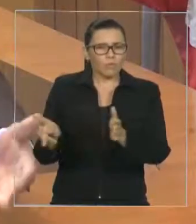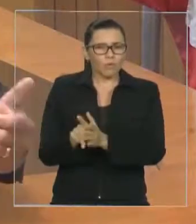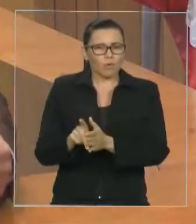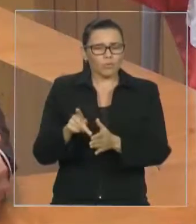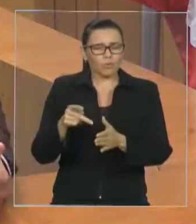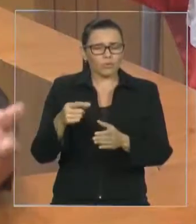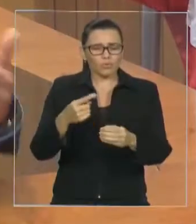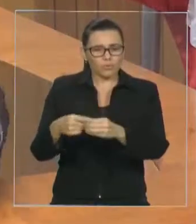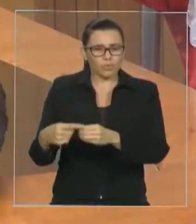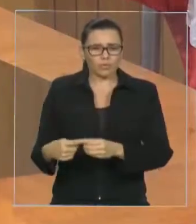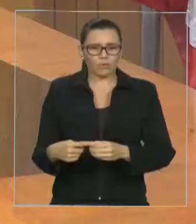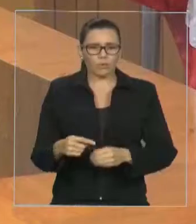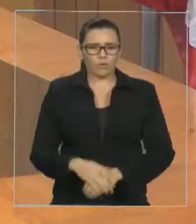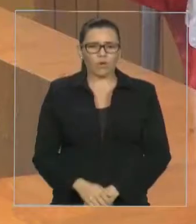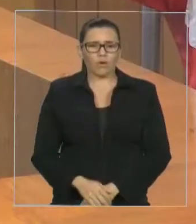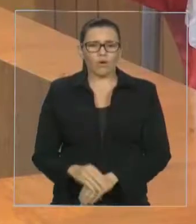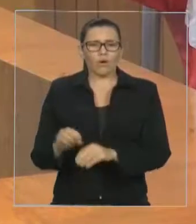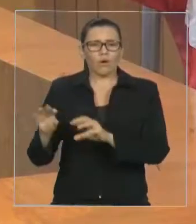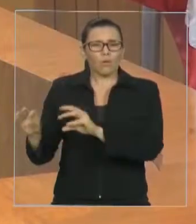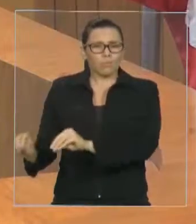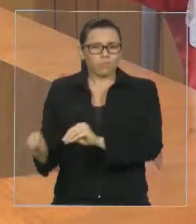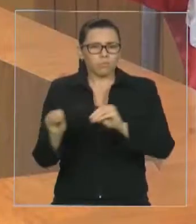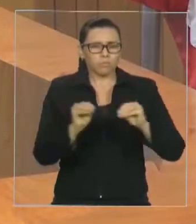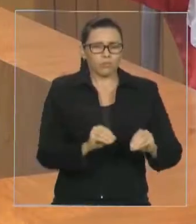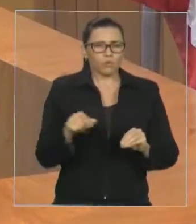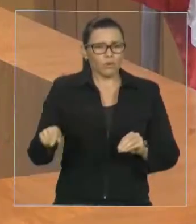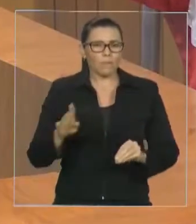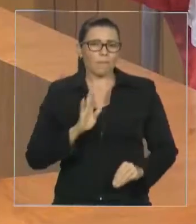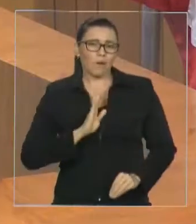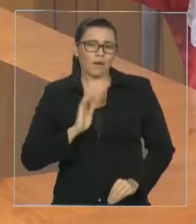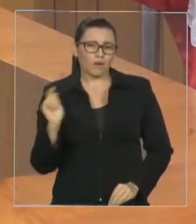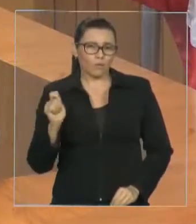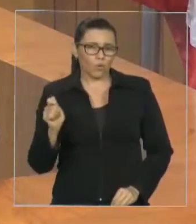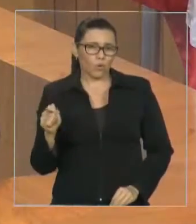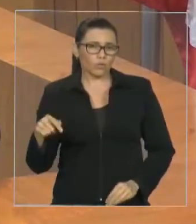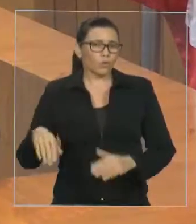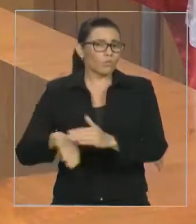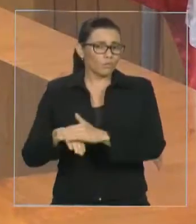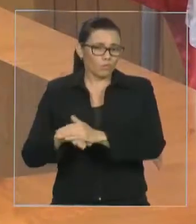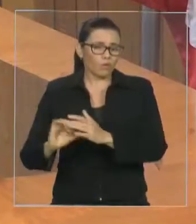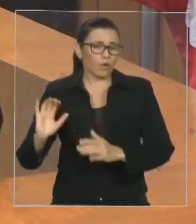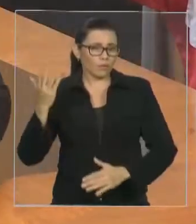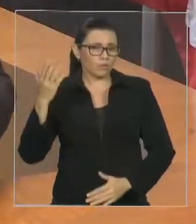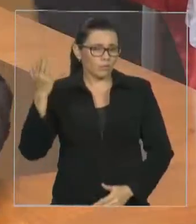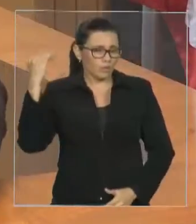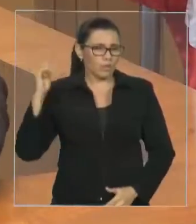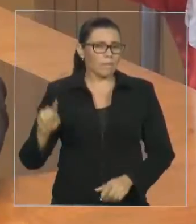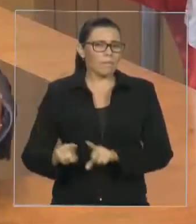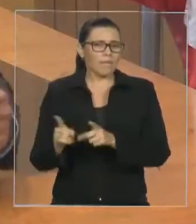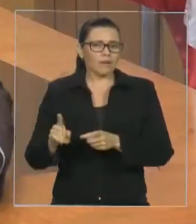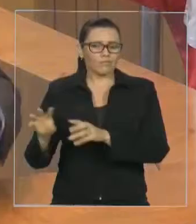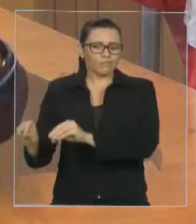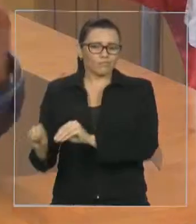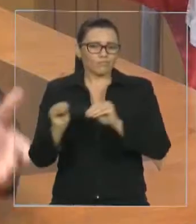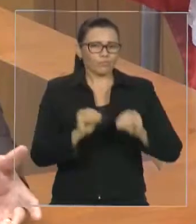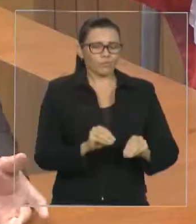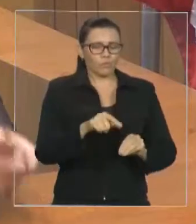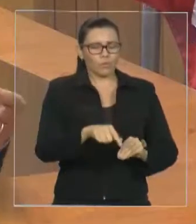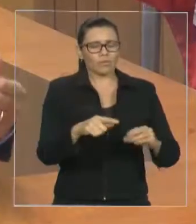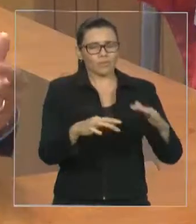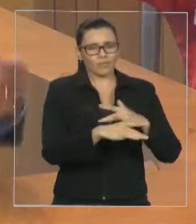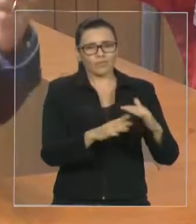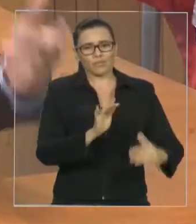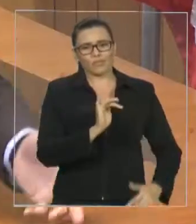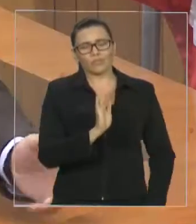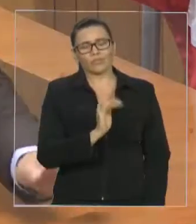Transferiu o jogo de Barra do Corda para Imperatriz. Ficou caro. Muitas pessoas não puderam se deslocar